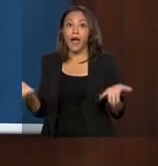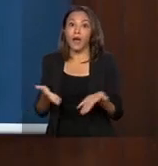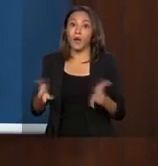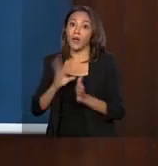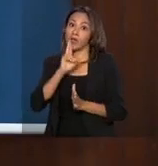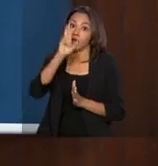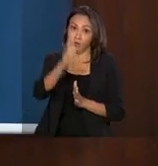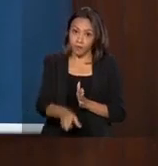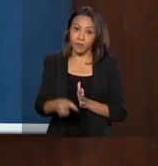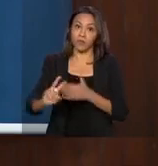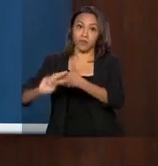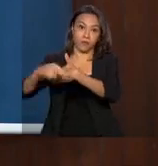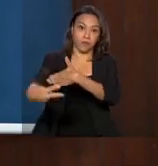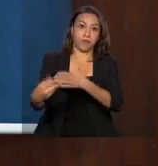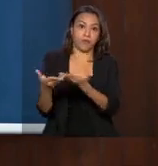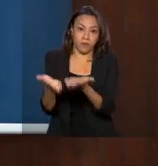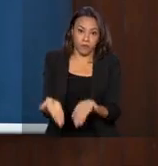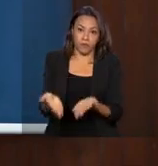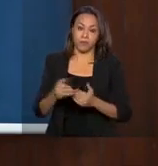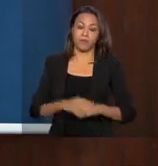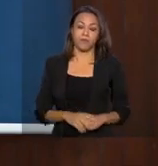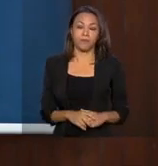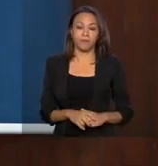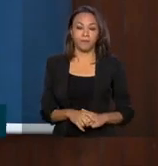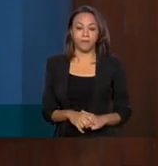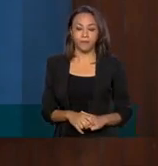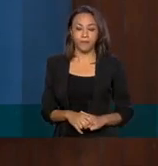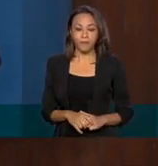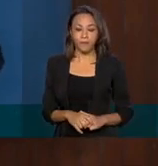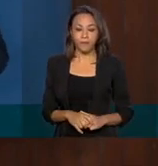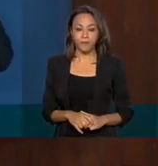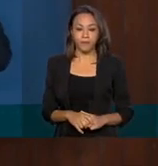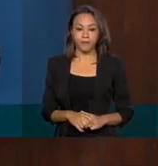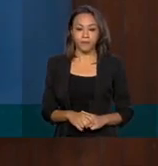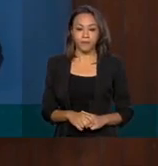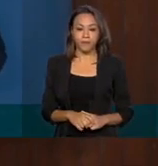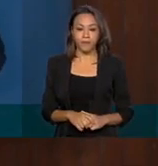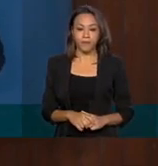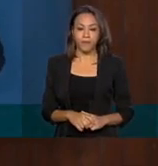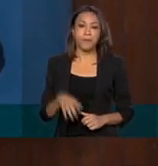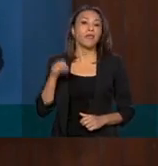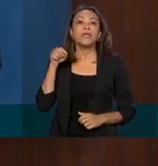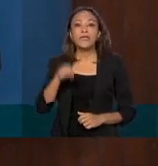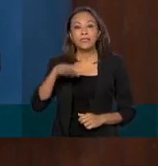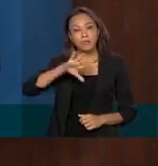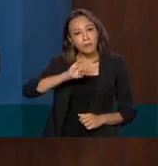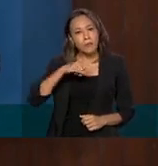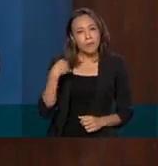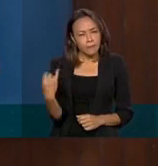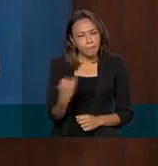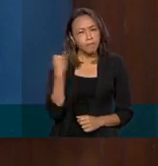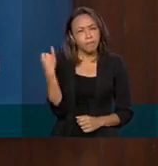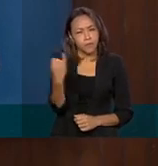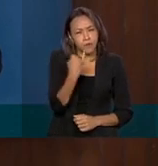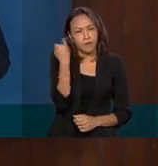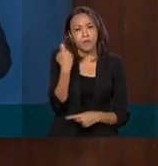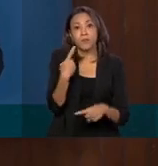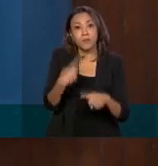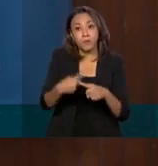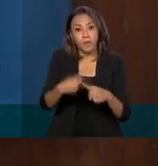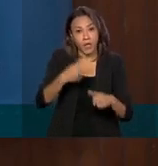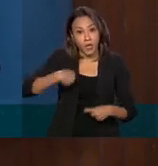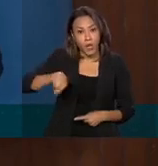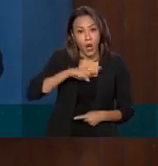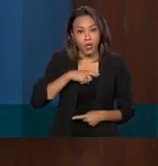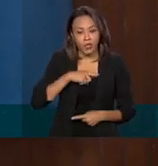e benefícios. E essa é uma questão importante, porque a gente tem visto muito